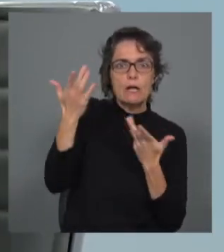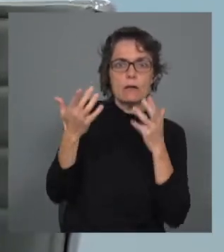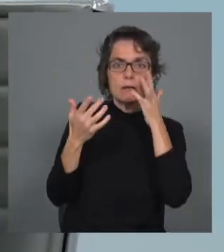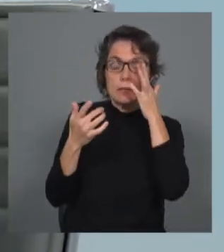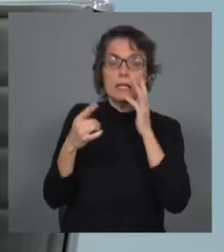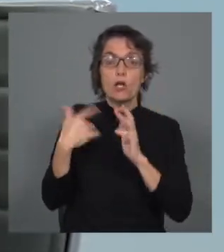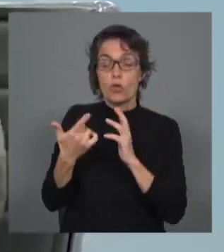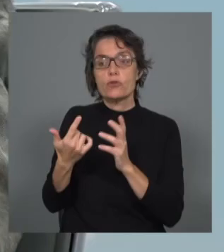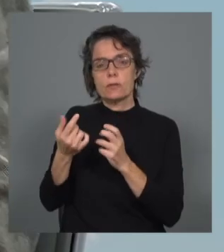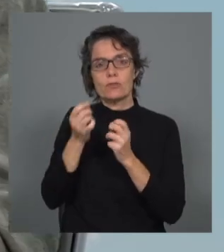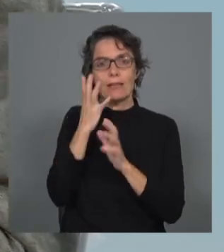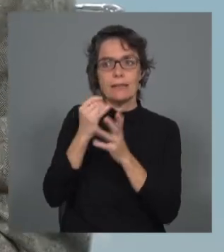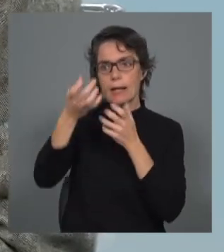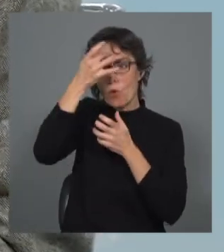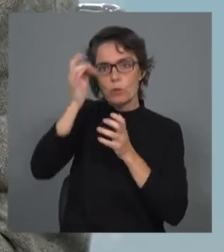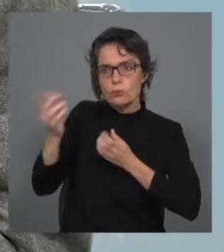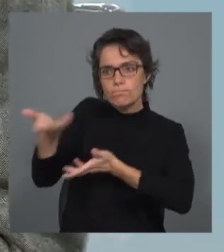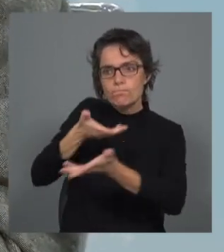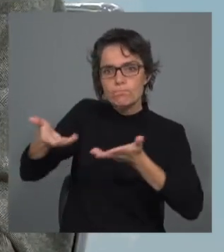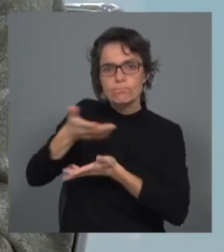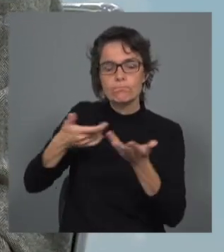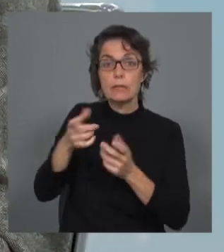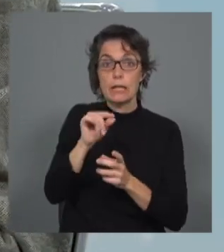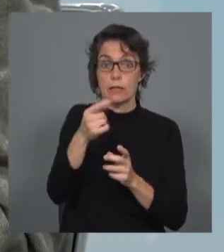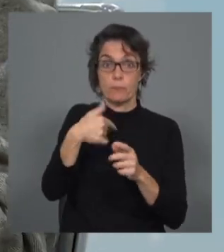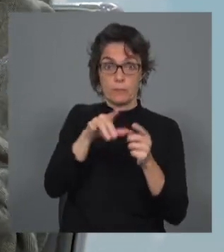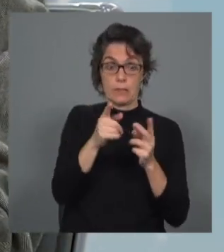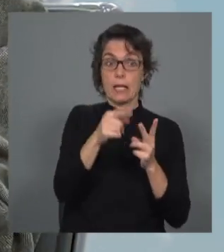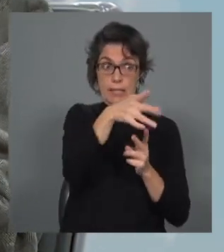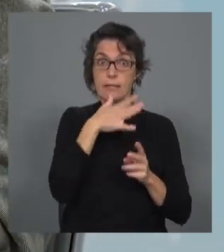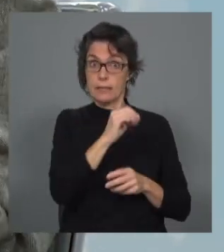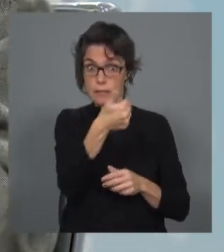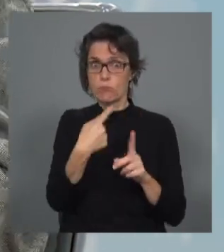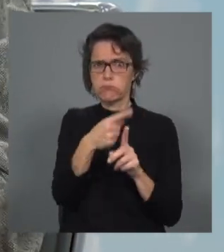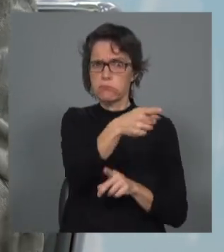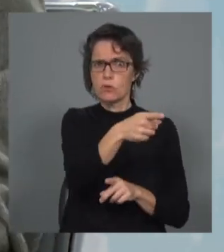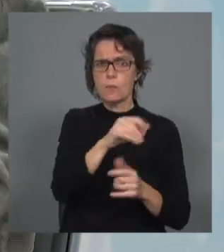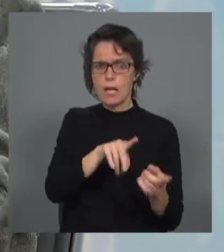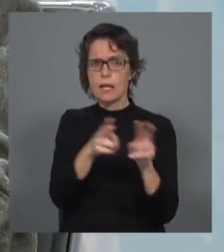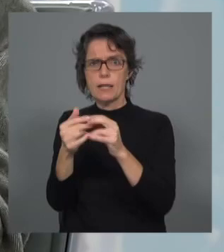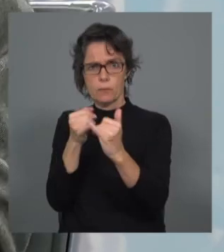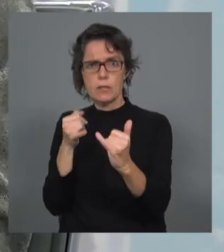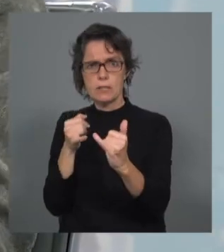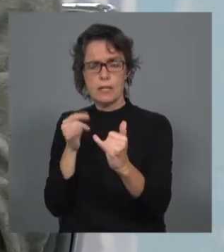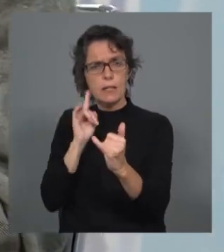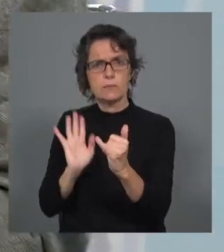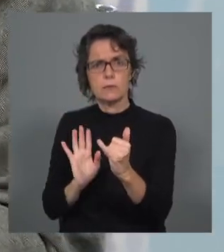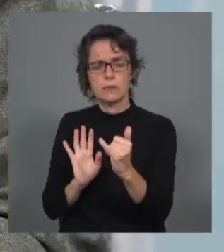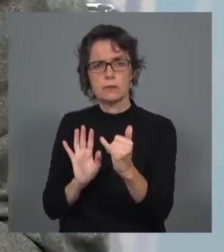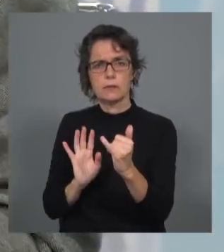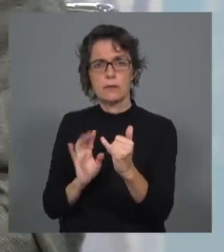tem, como o Paulo disse, a transição para o digital, que é muito importante, que tem sido uma coisa que cada um tem feito à medida daquilo que é